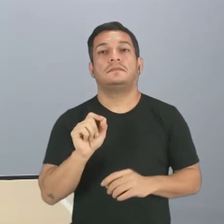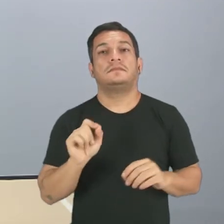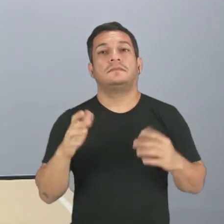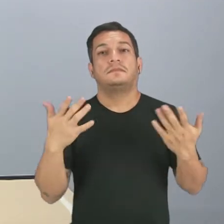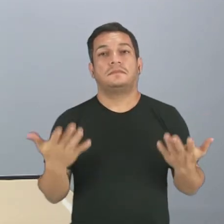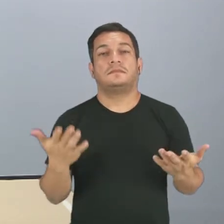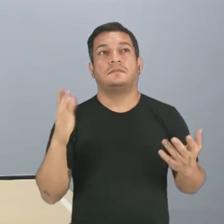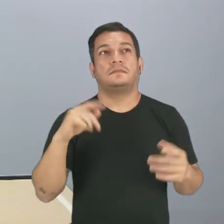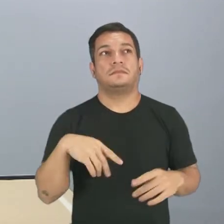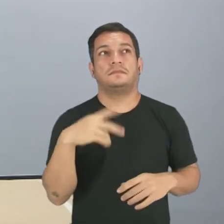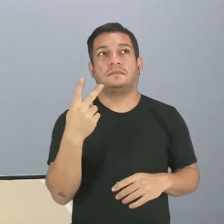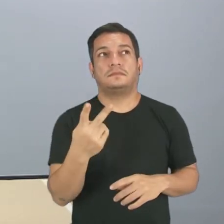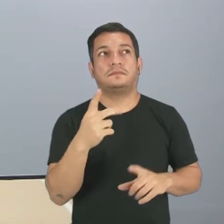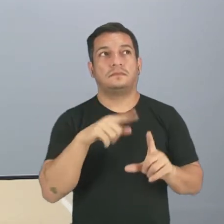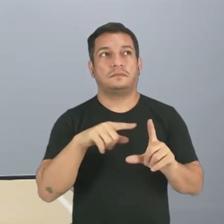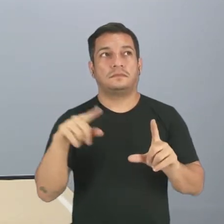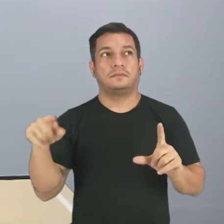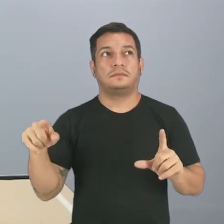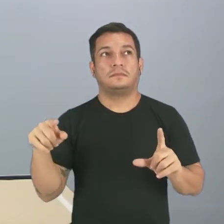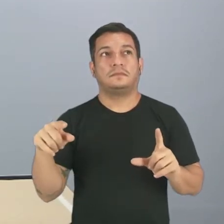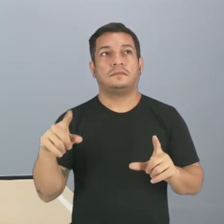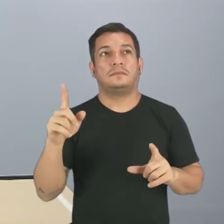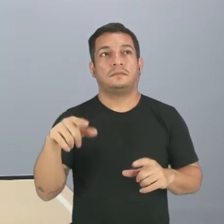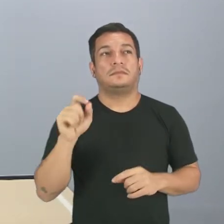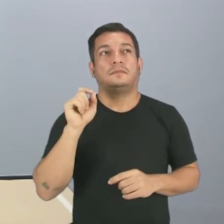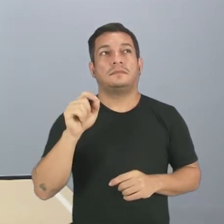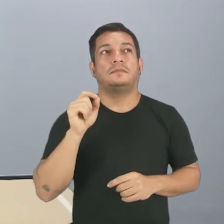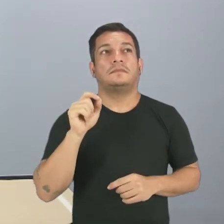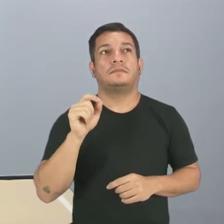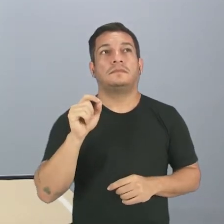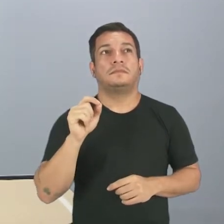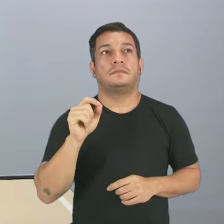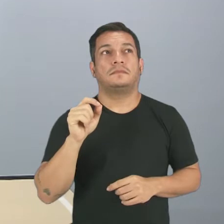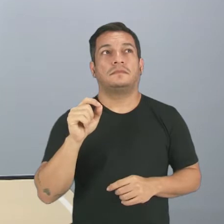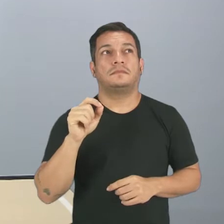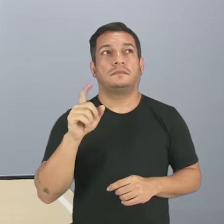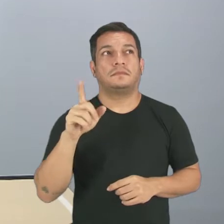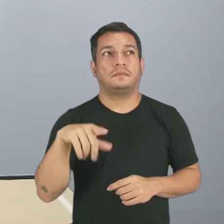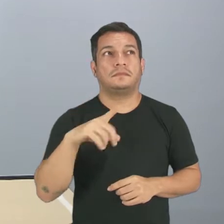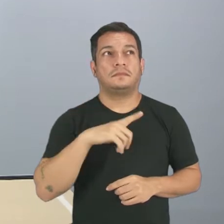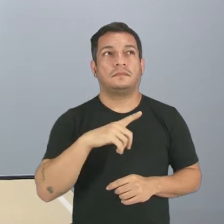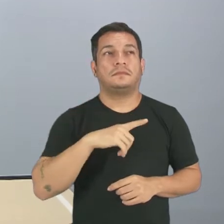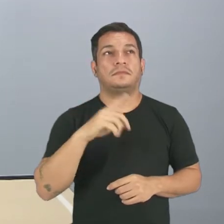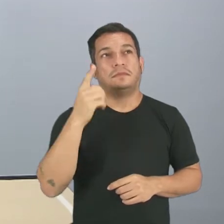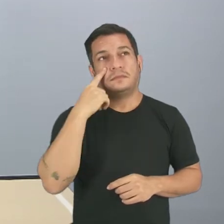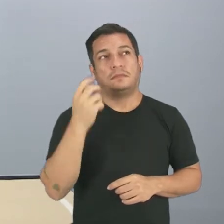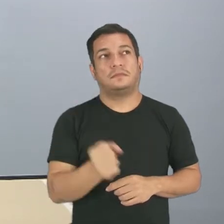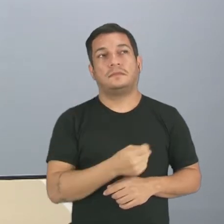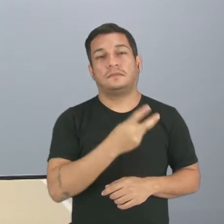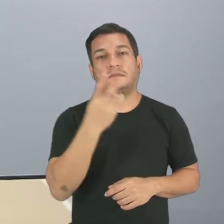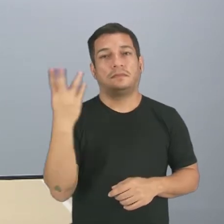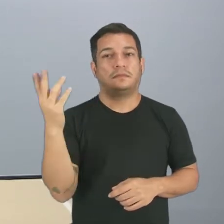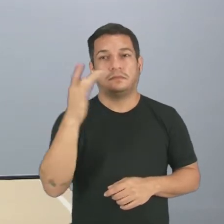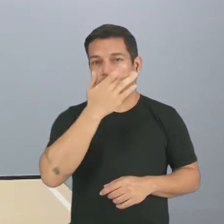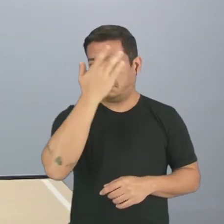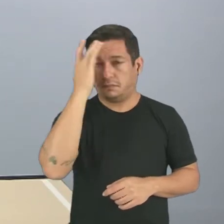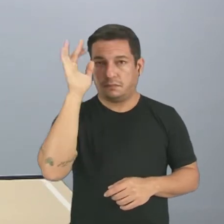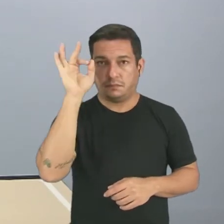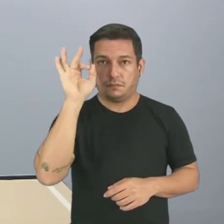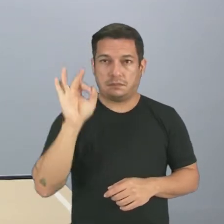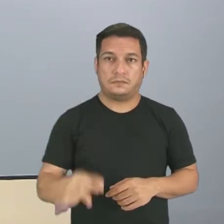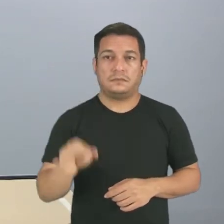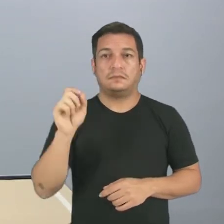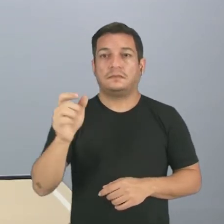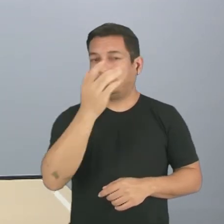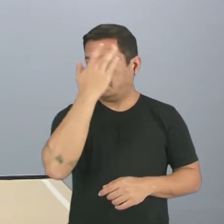qual desses dois gráficos é o gráfico que fala a quantidade certa de pessoas que